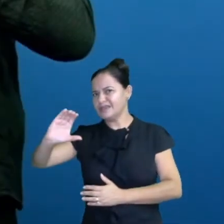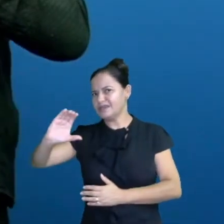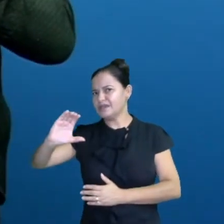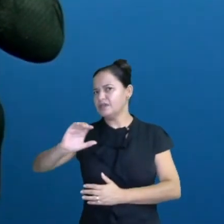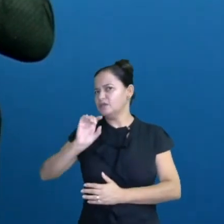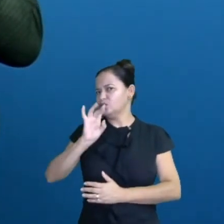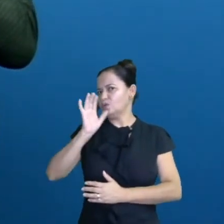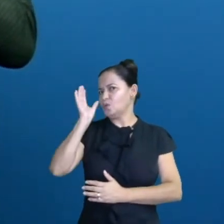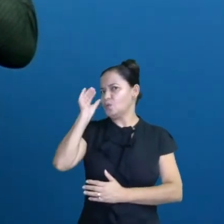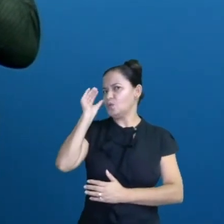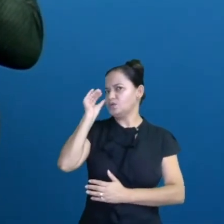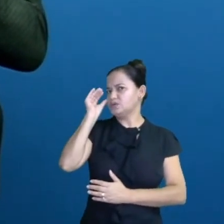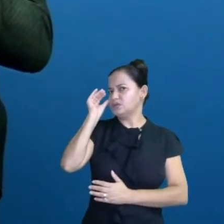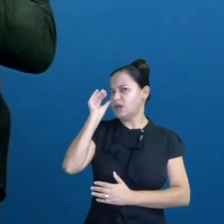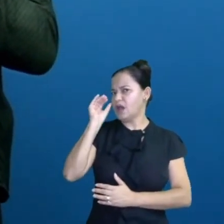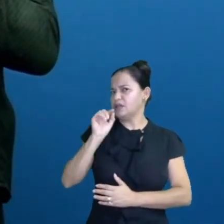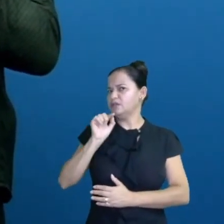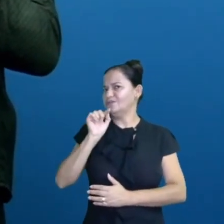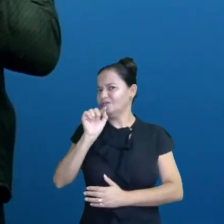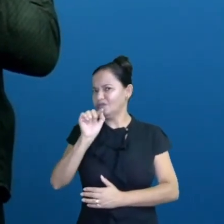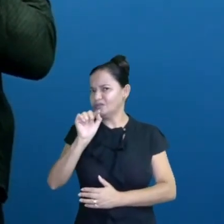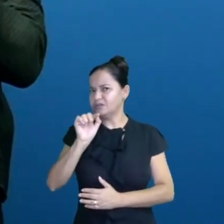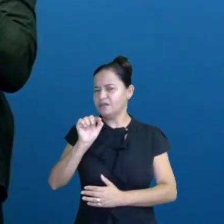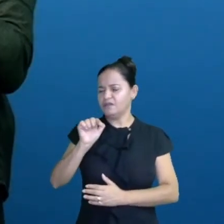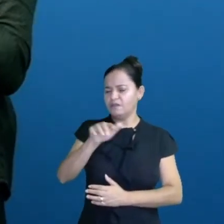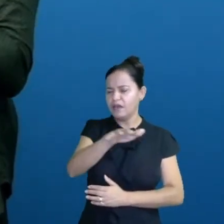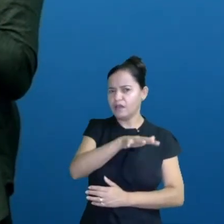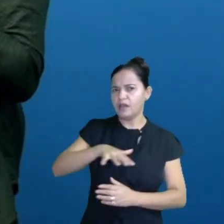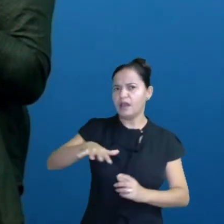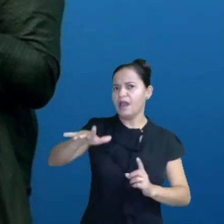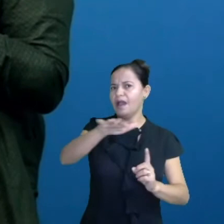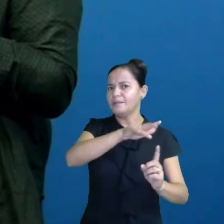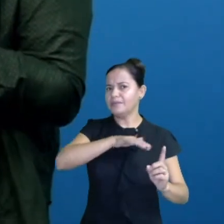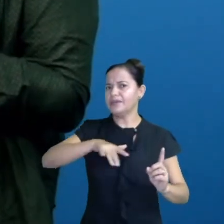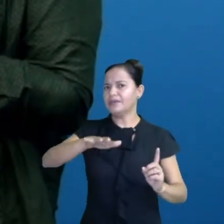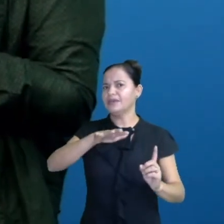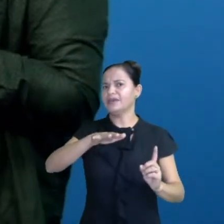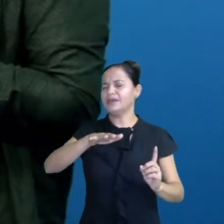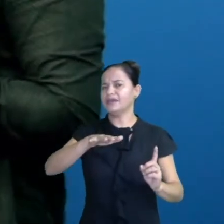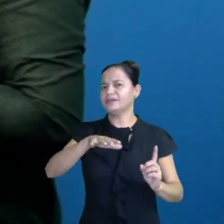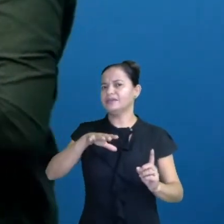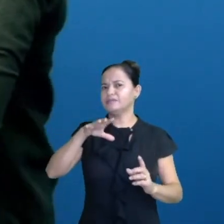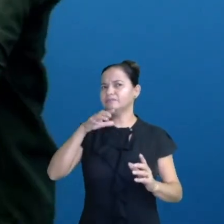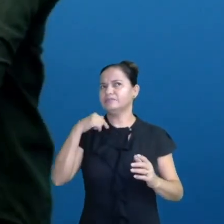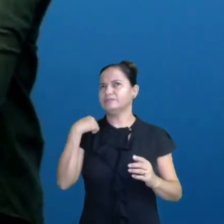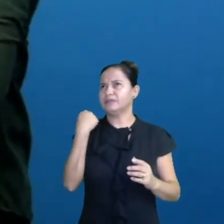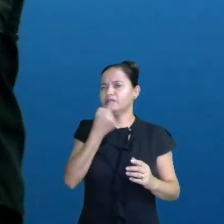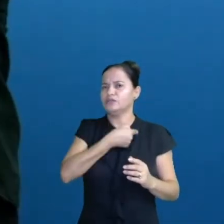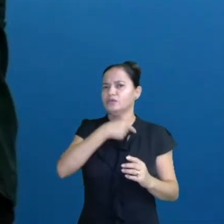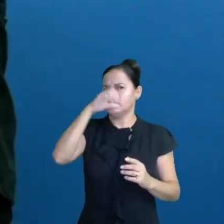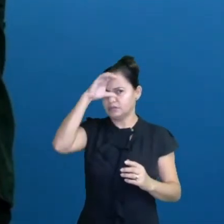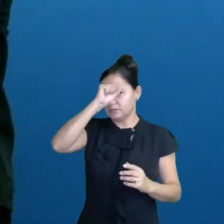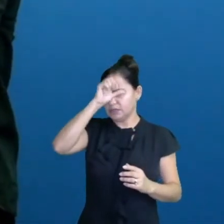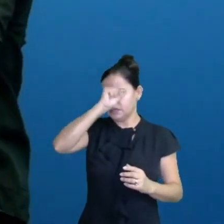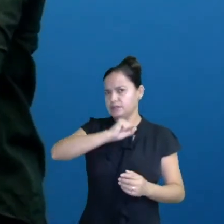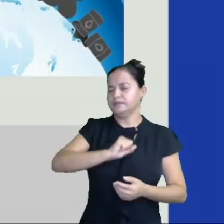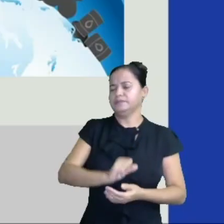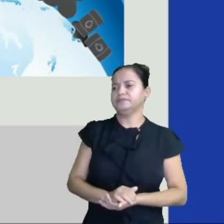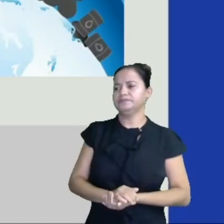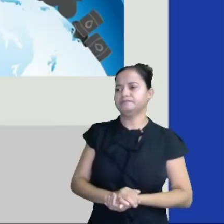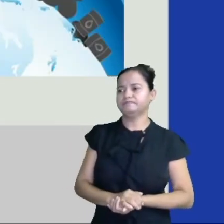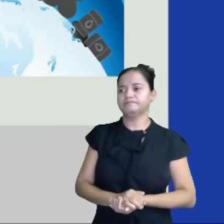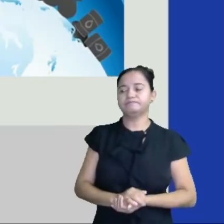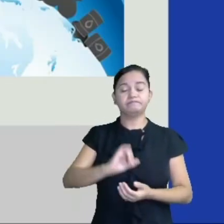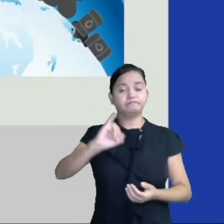vão ver que vai, com certeza, gerar um ambiente muito favorável para o nosso aprender, tá? Por favor, produção, nosso próximo slide.